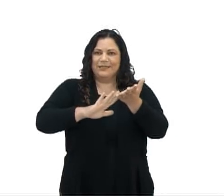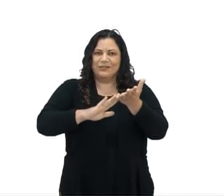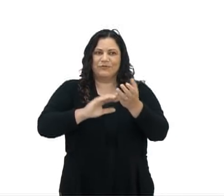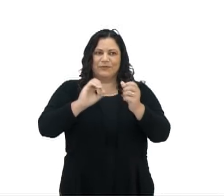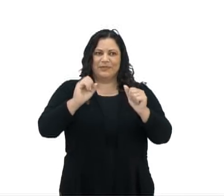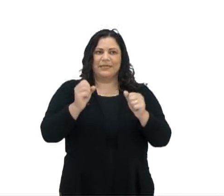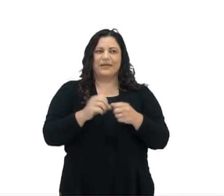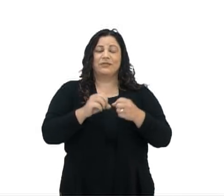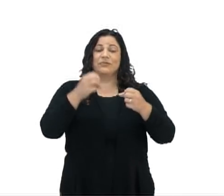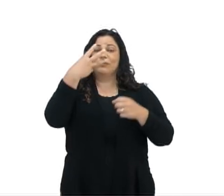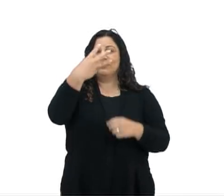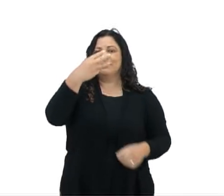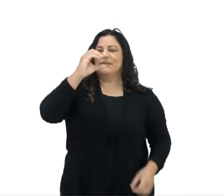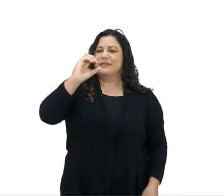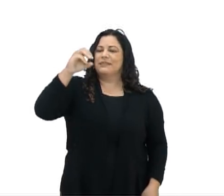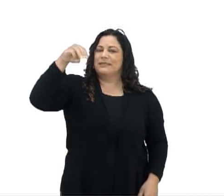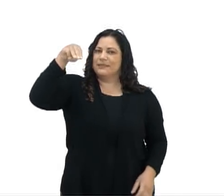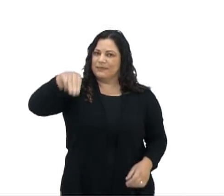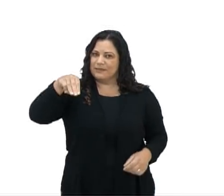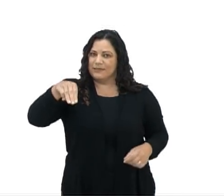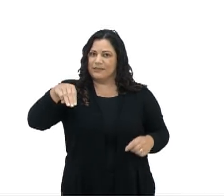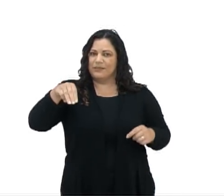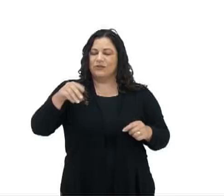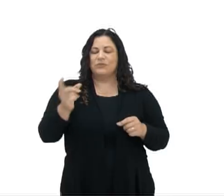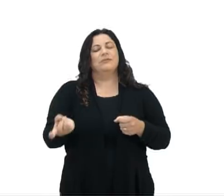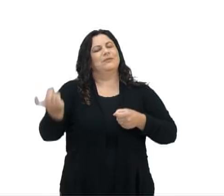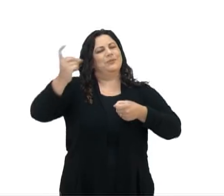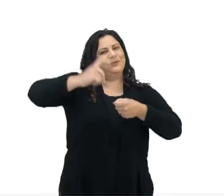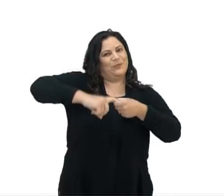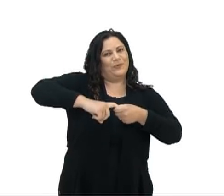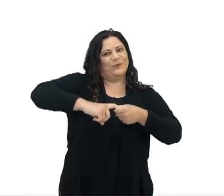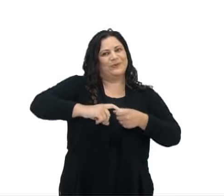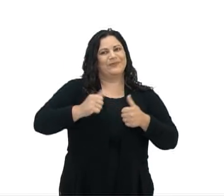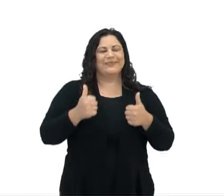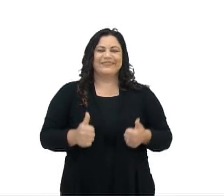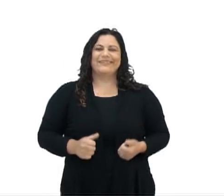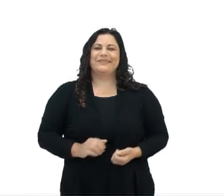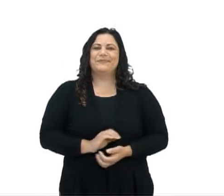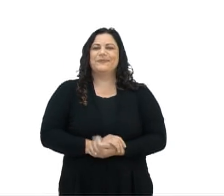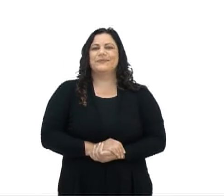medindo 3 centímetros, tá? Façam aí que eu já volto para fazer com vocês.